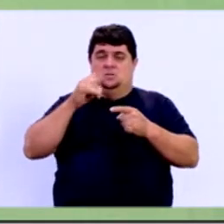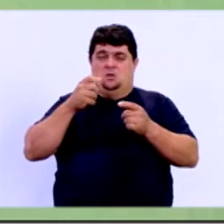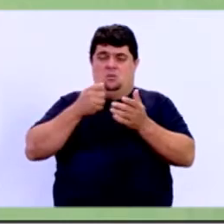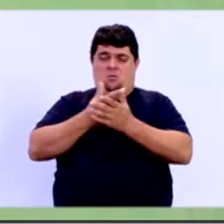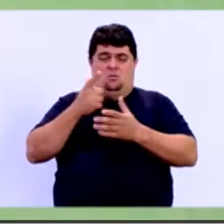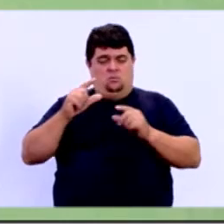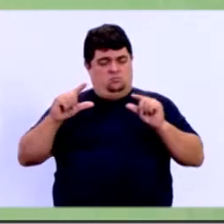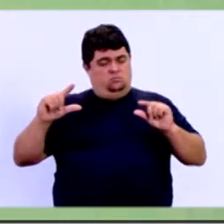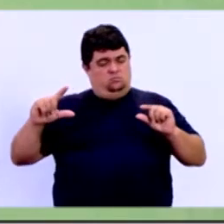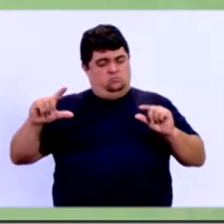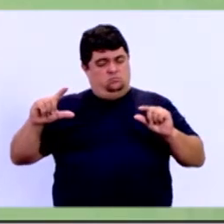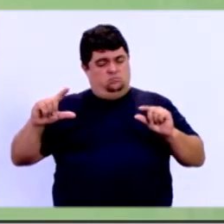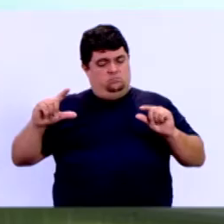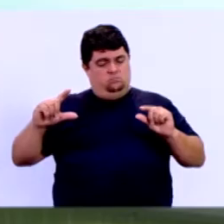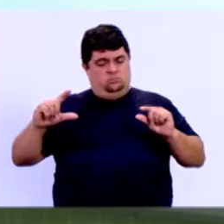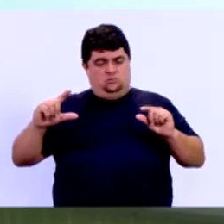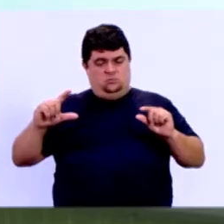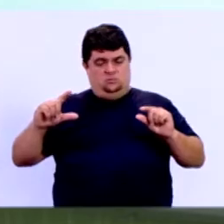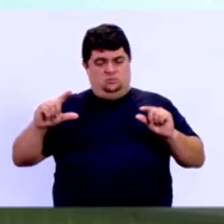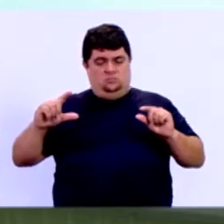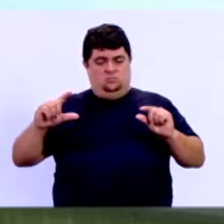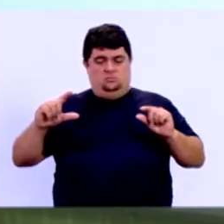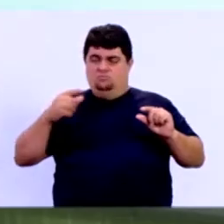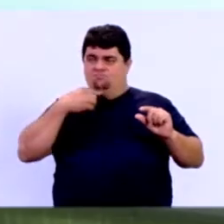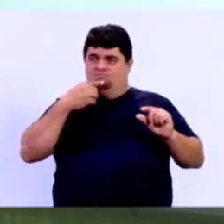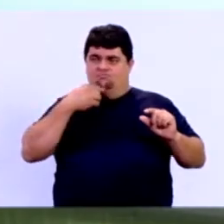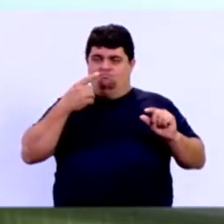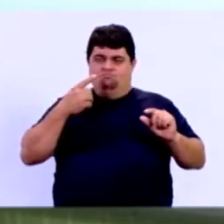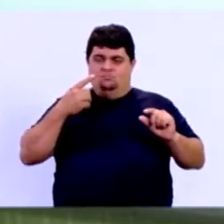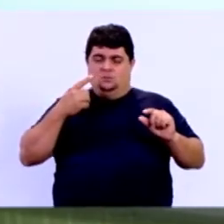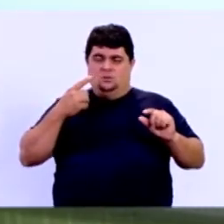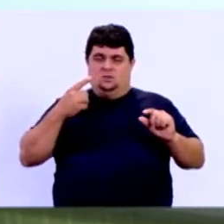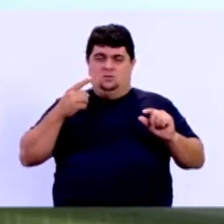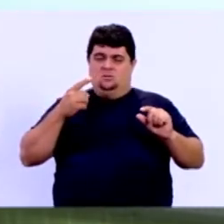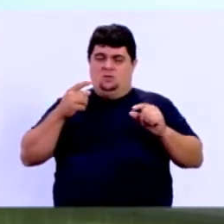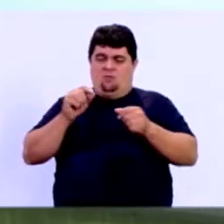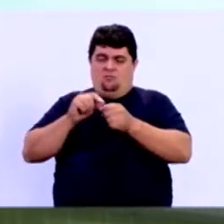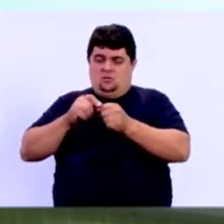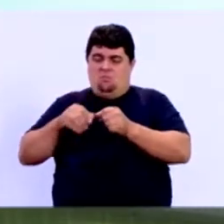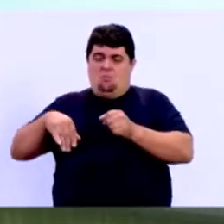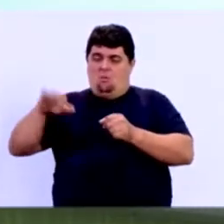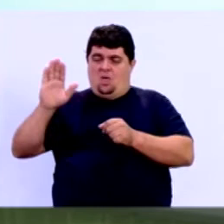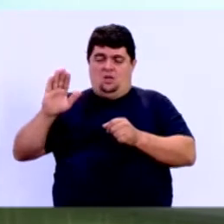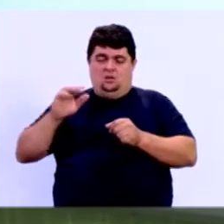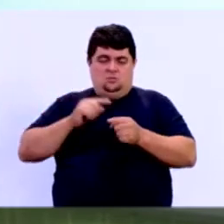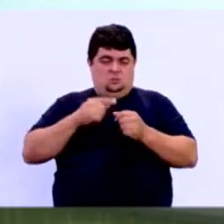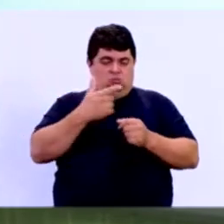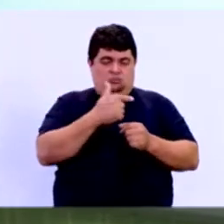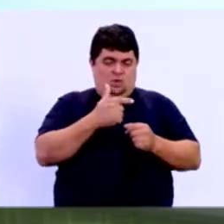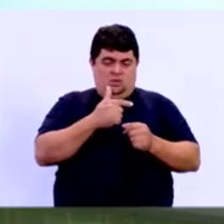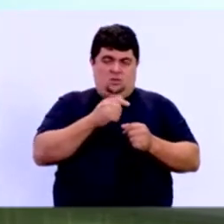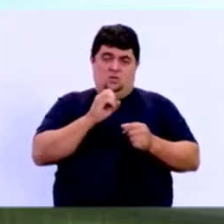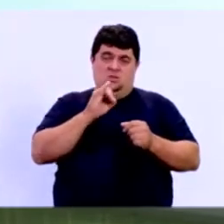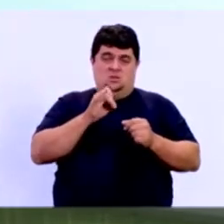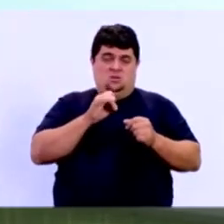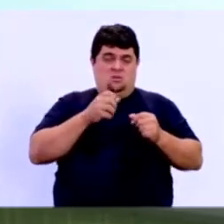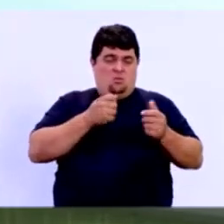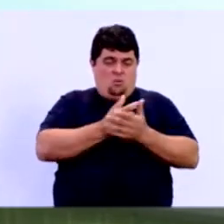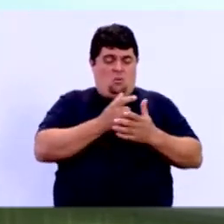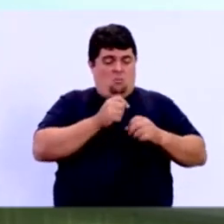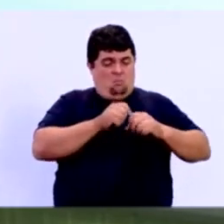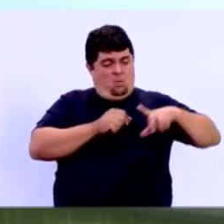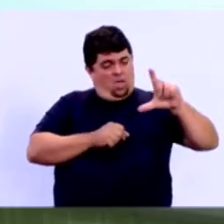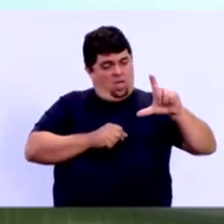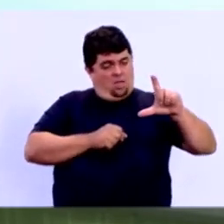insumo, a sua fábrica, o seu setor de produção não tem como fabricar produtos, porque não tem insumo. E se você compra